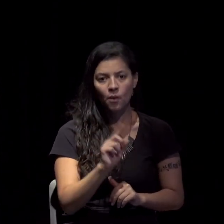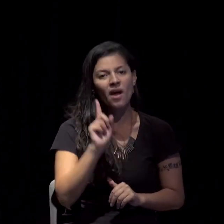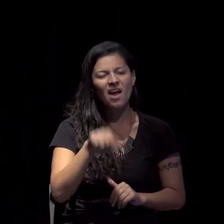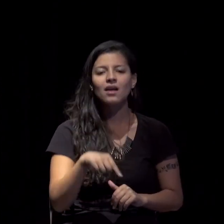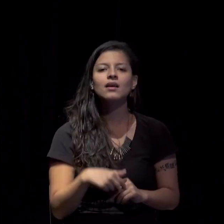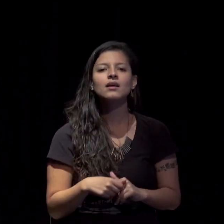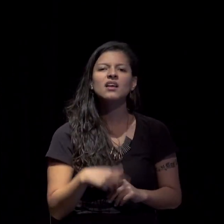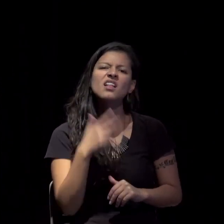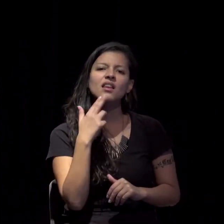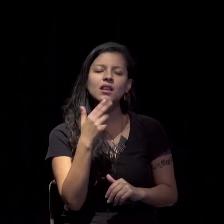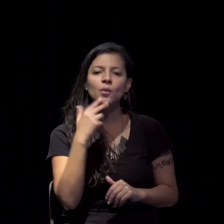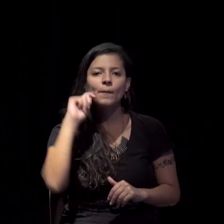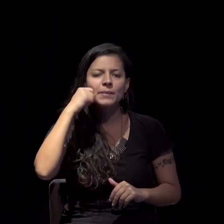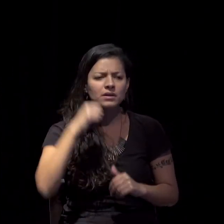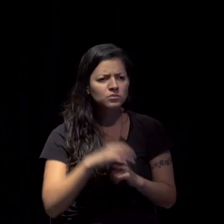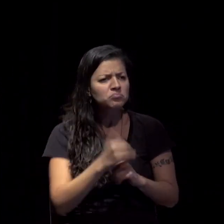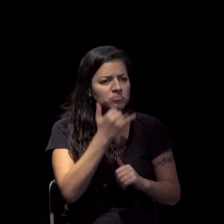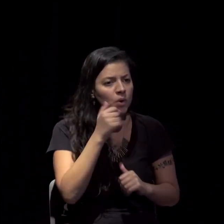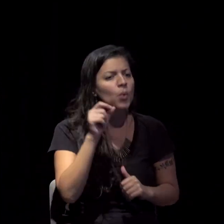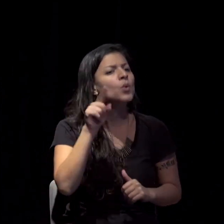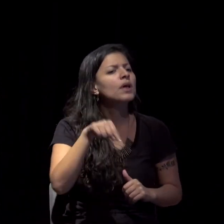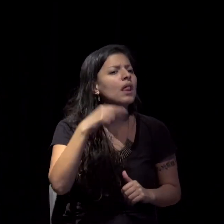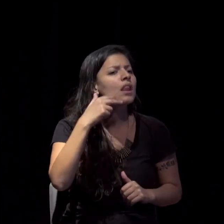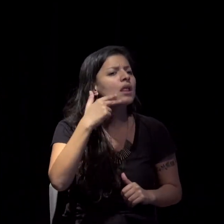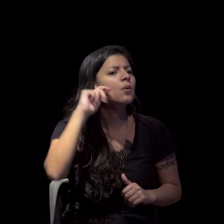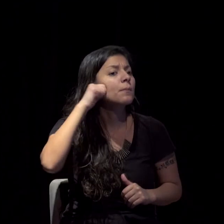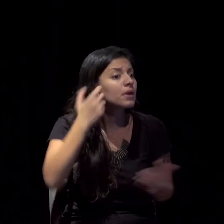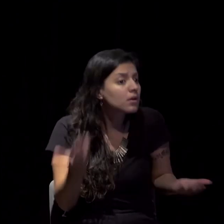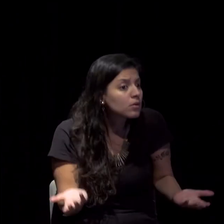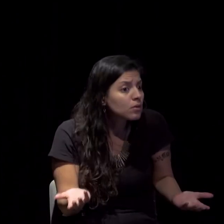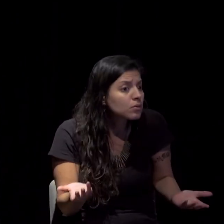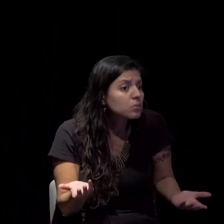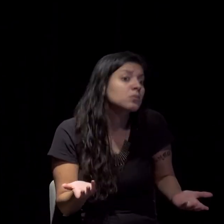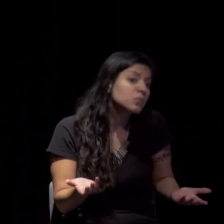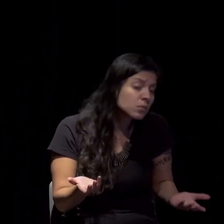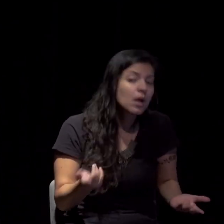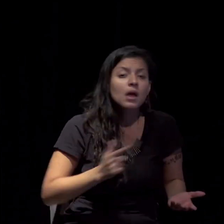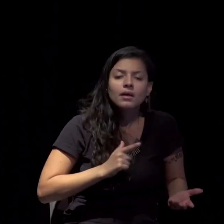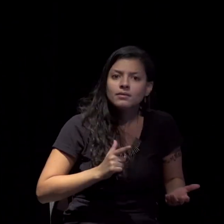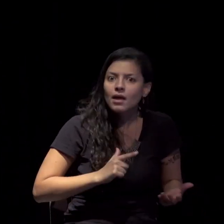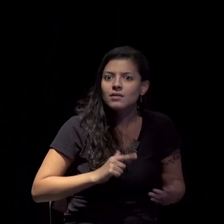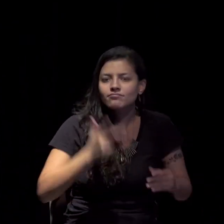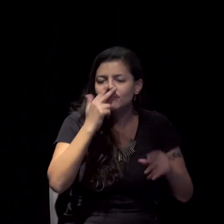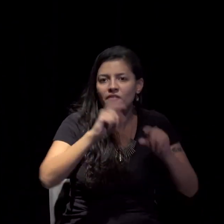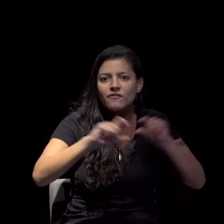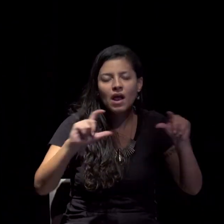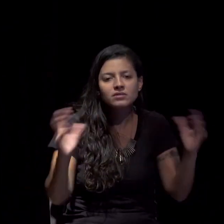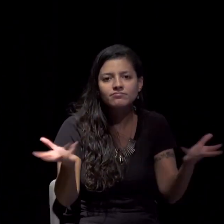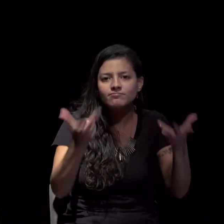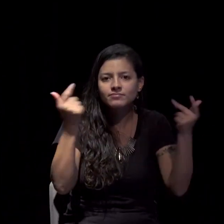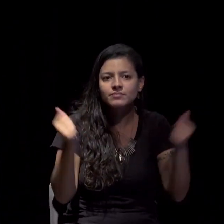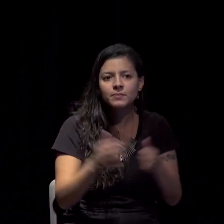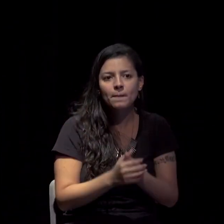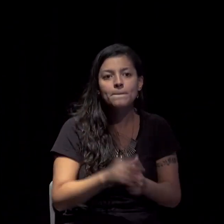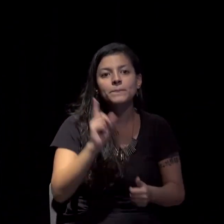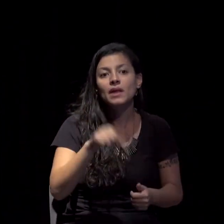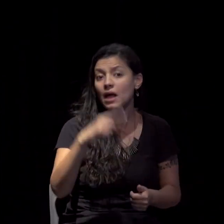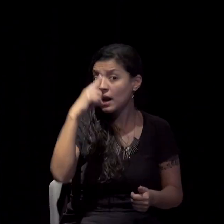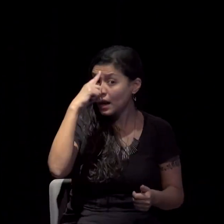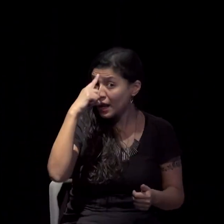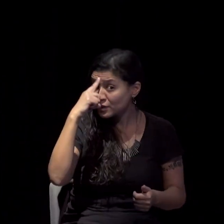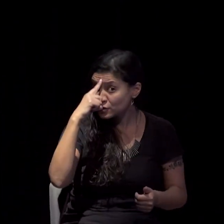preto. O que é a língua de preto? E ainda construções mais fascinantes. Nós falamos o latim de